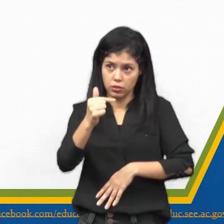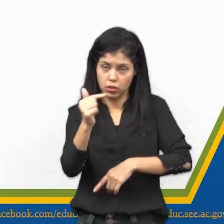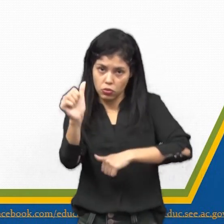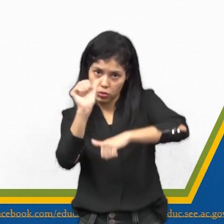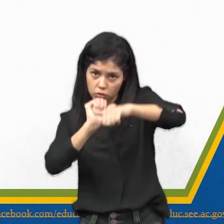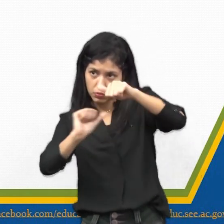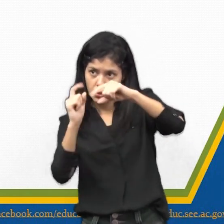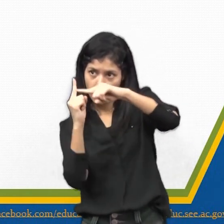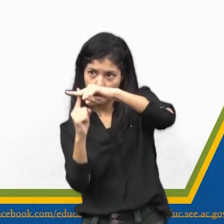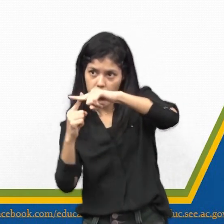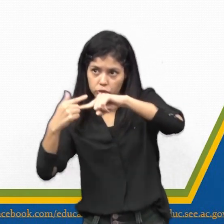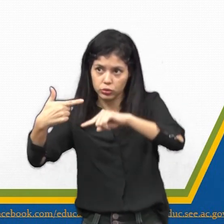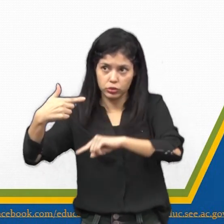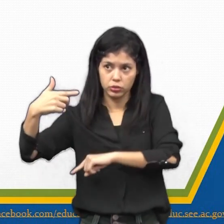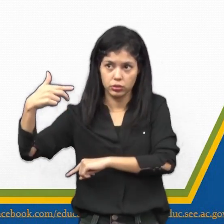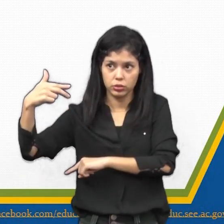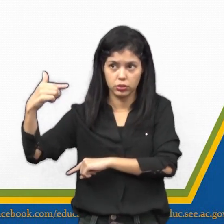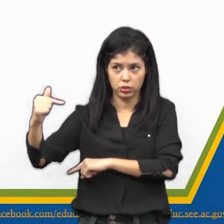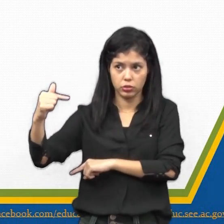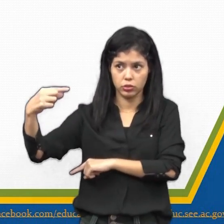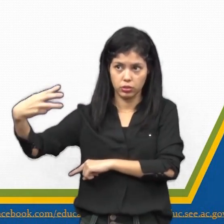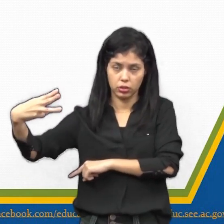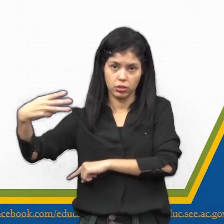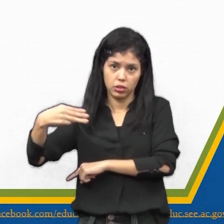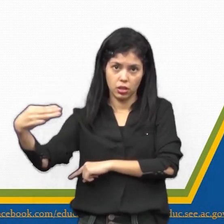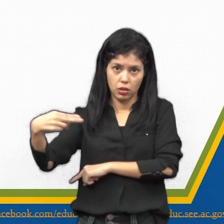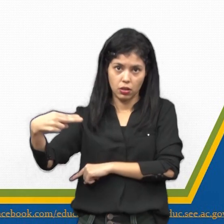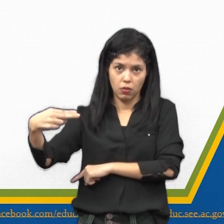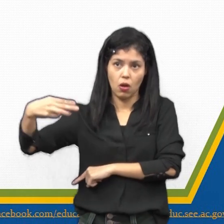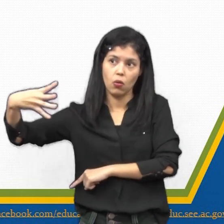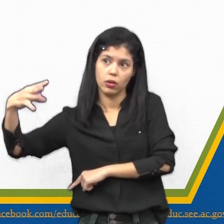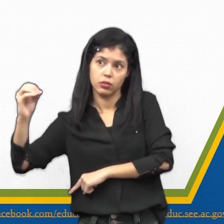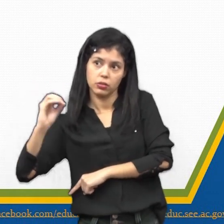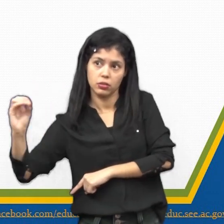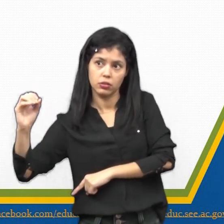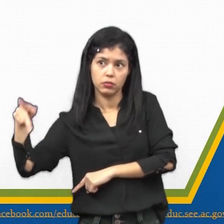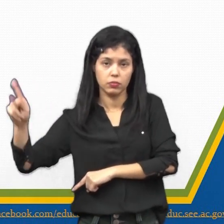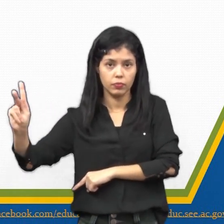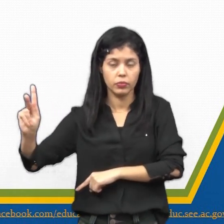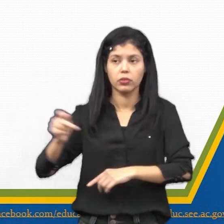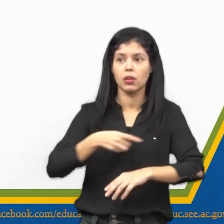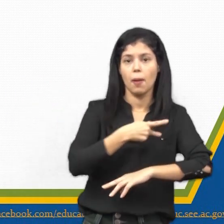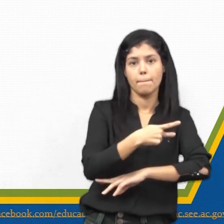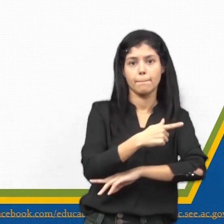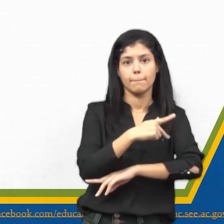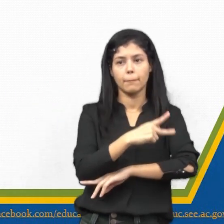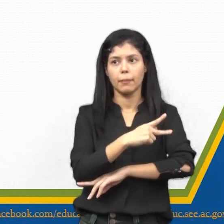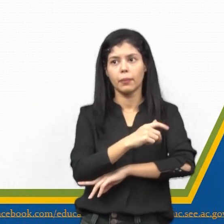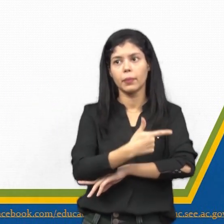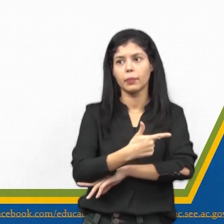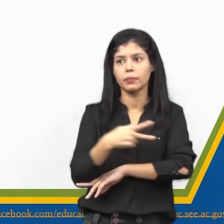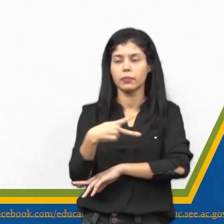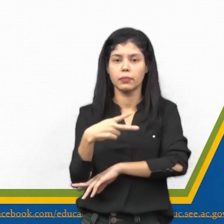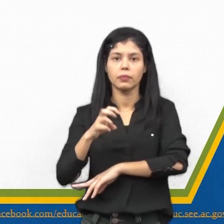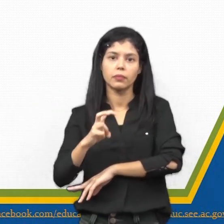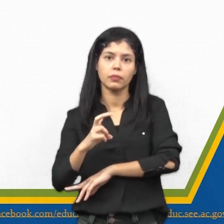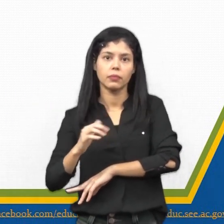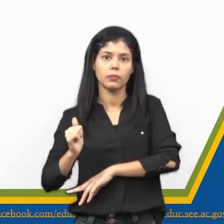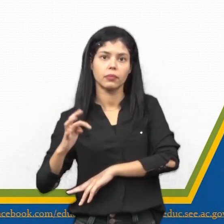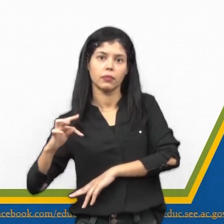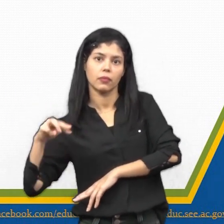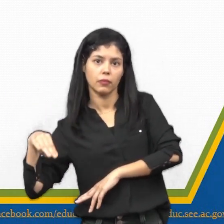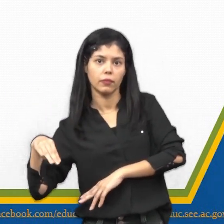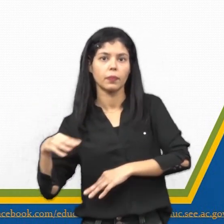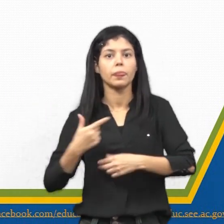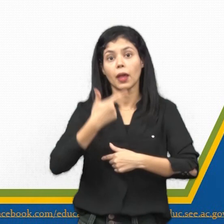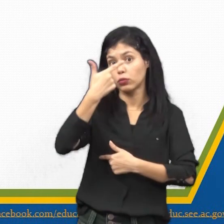devida transformação para Kelvin, dá 400 Kelvin, e a pressão 2 igual a 5 atm. Veja